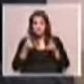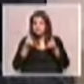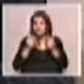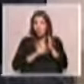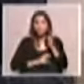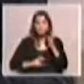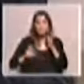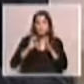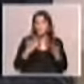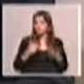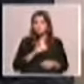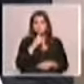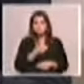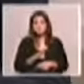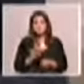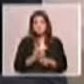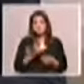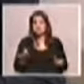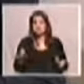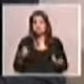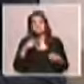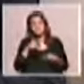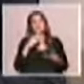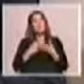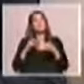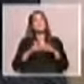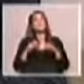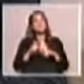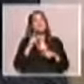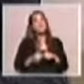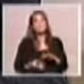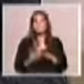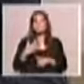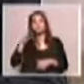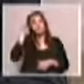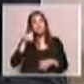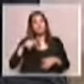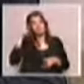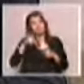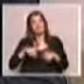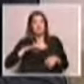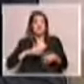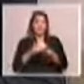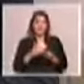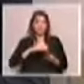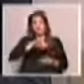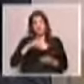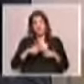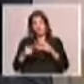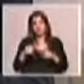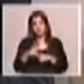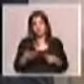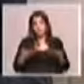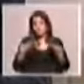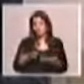do valor por litro. Isso teve um problema em termos de produção de leite para o queijo Serra da Estrela. Atualmente, como